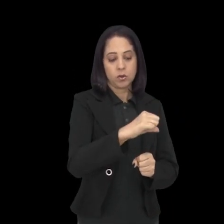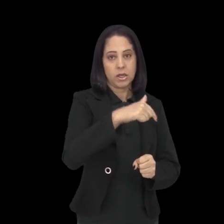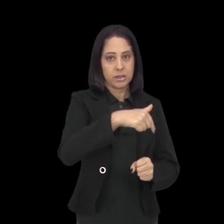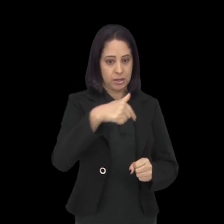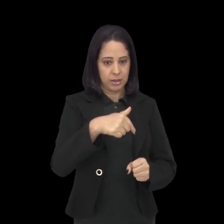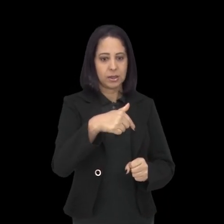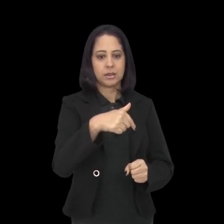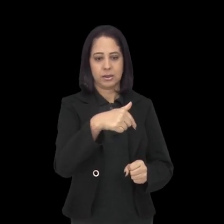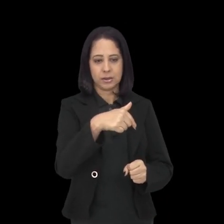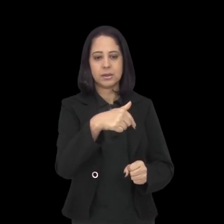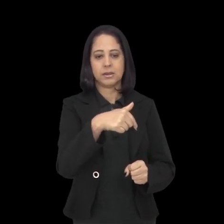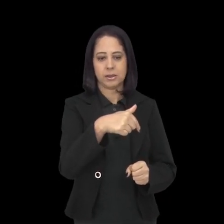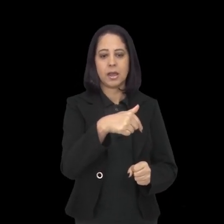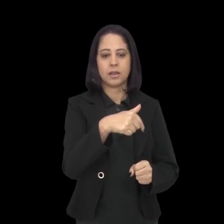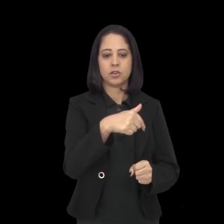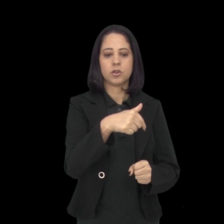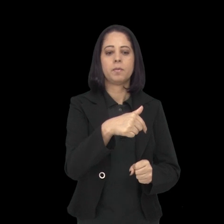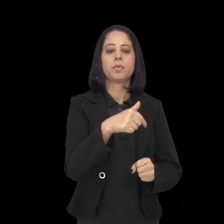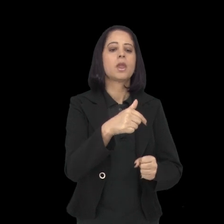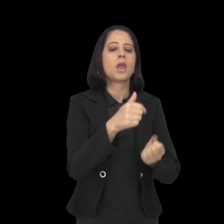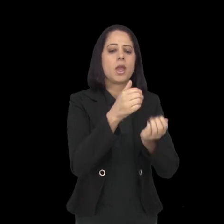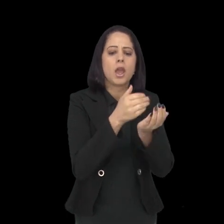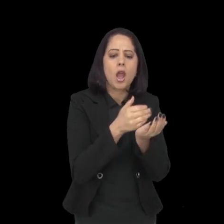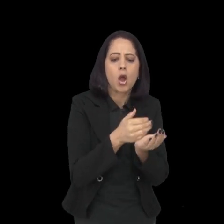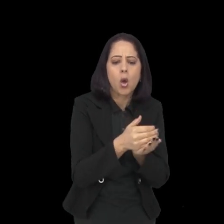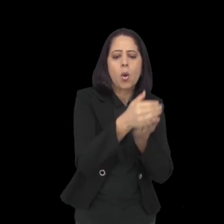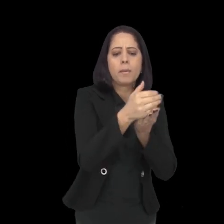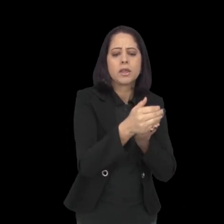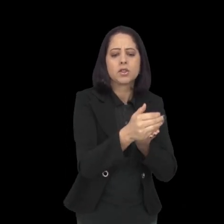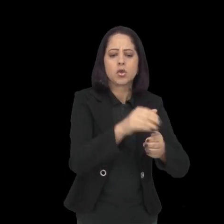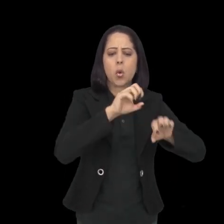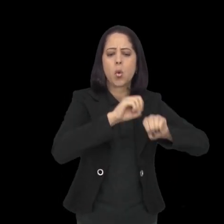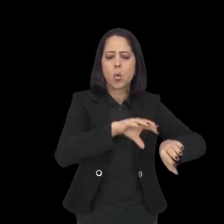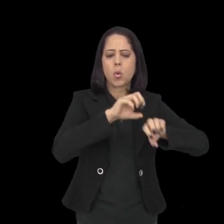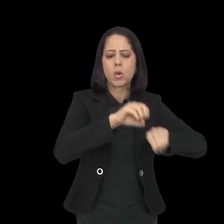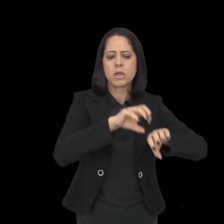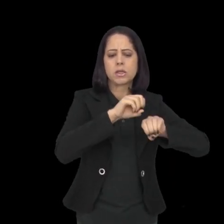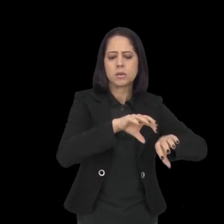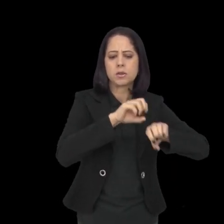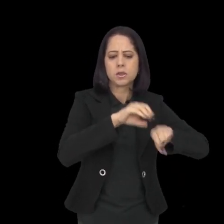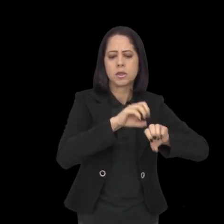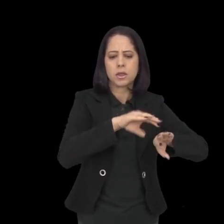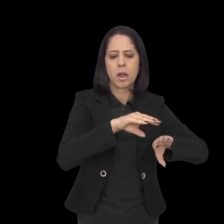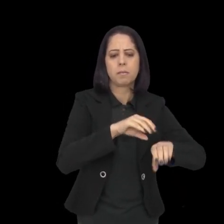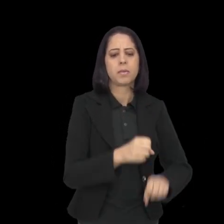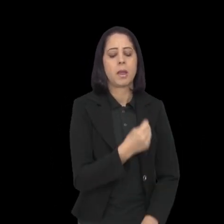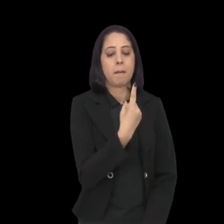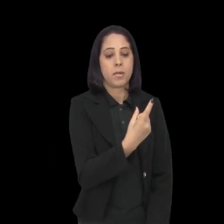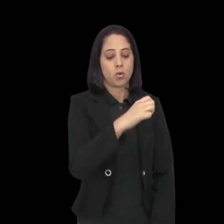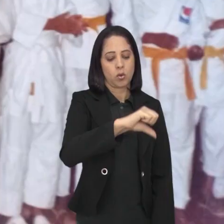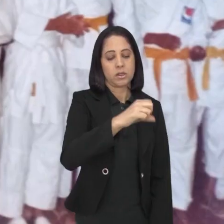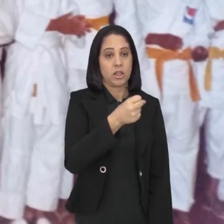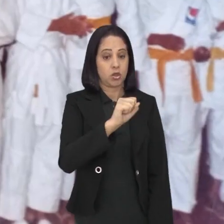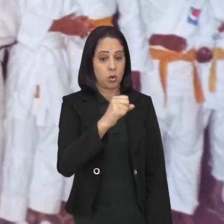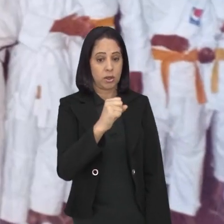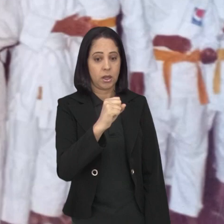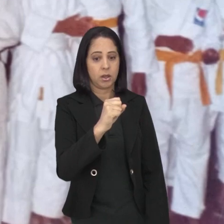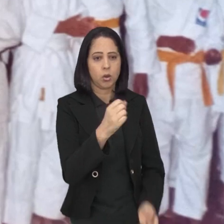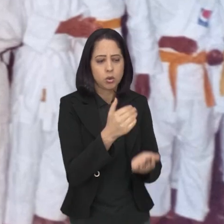anos em 1977 e iniciou os treinamentos de karatê 3 anos depois.